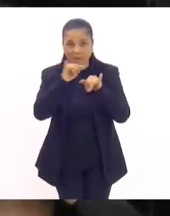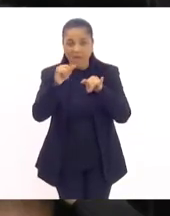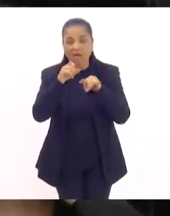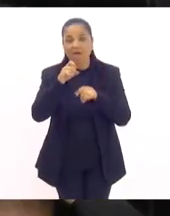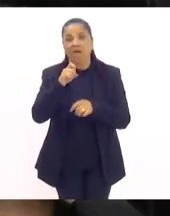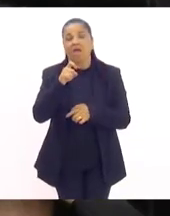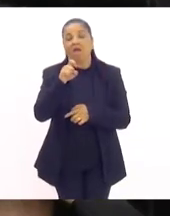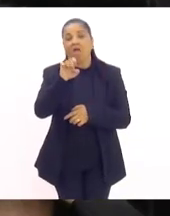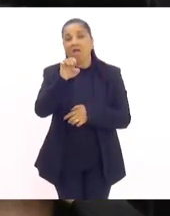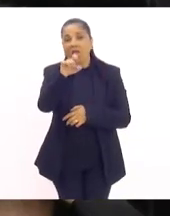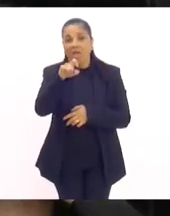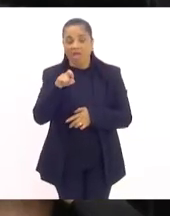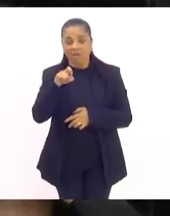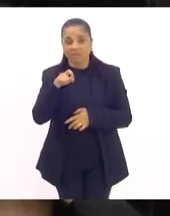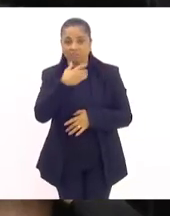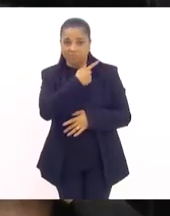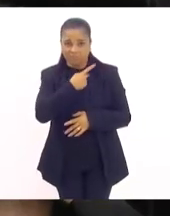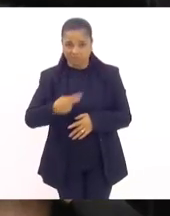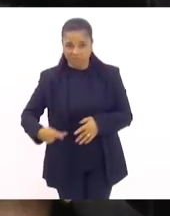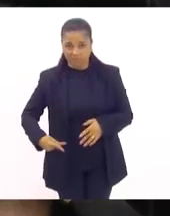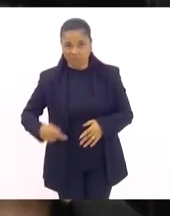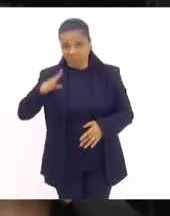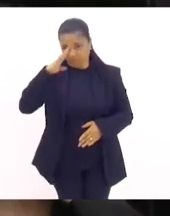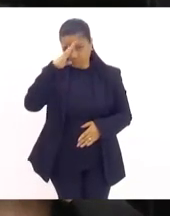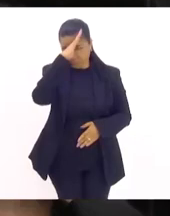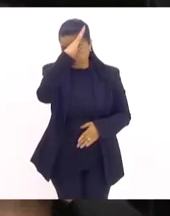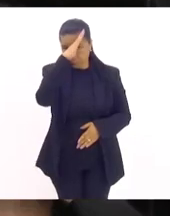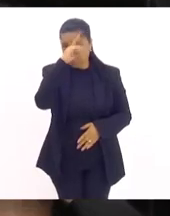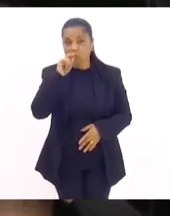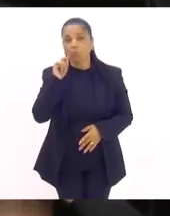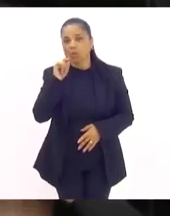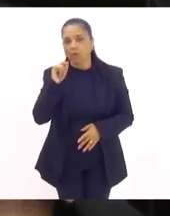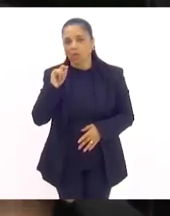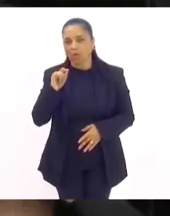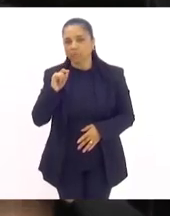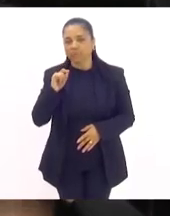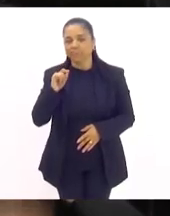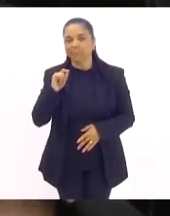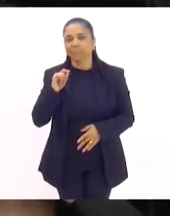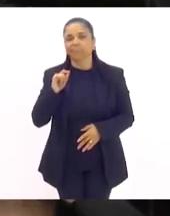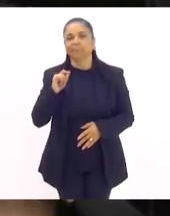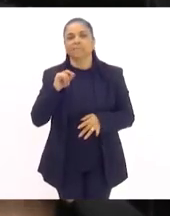da República, Jair Messias Bolsonaro, que buscava armar a população